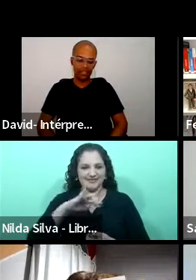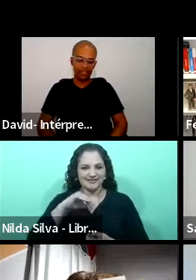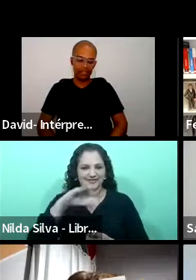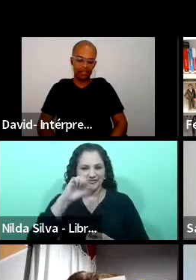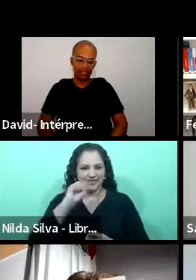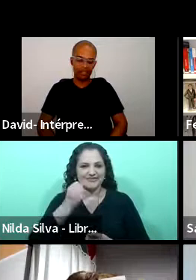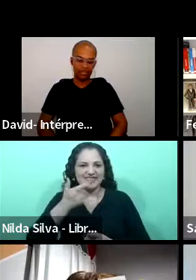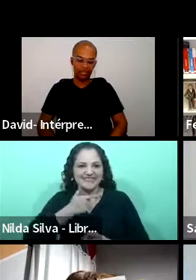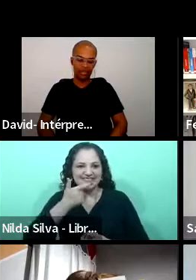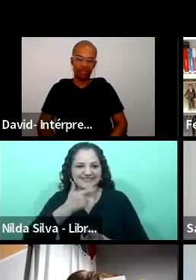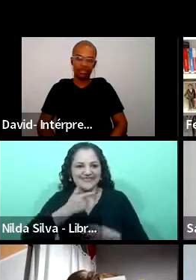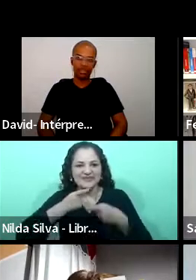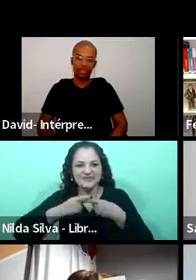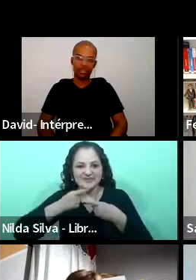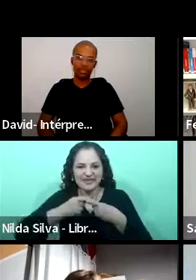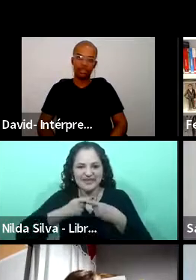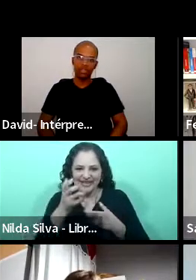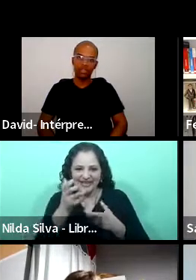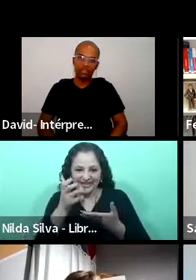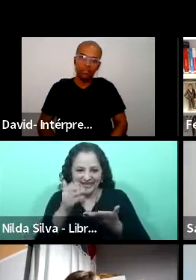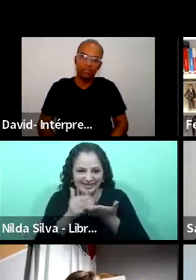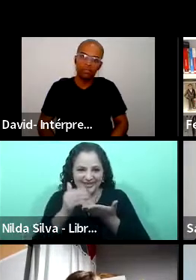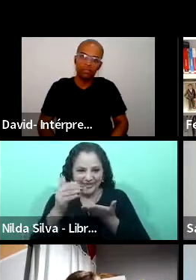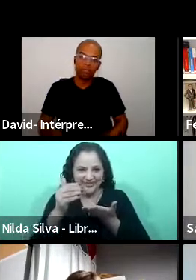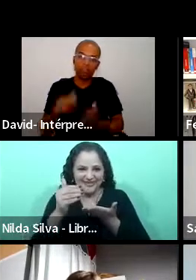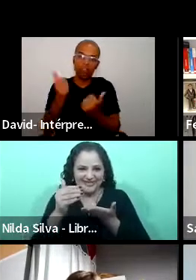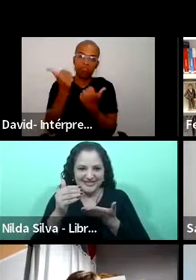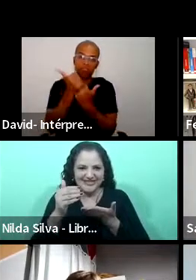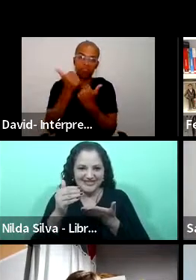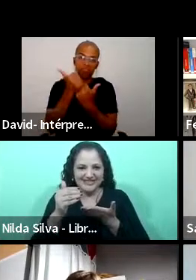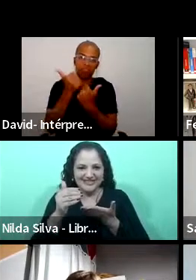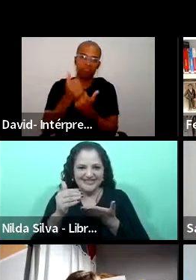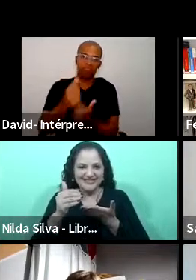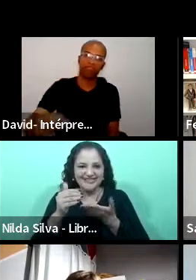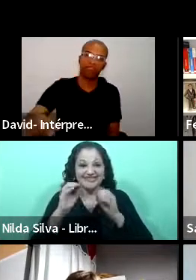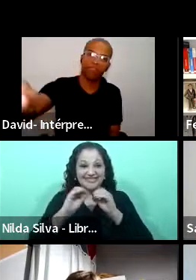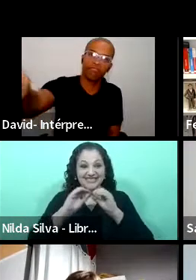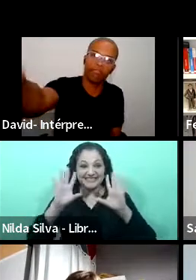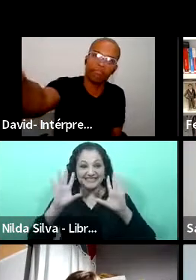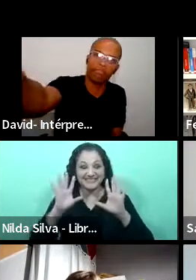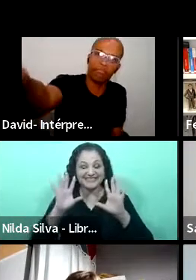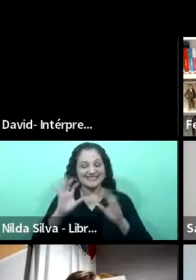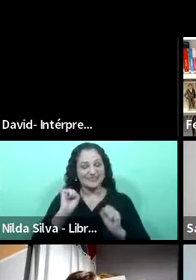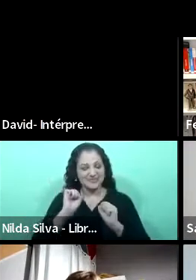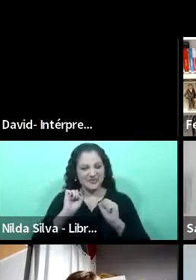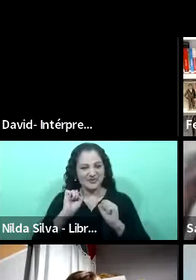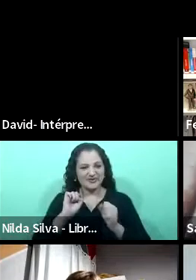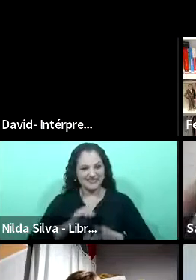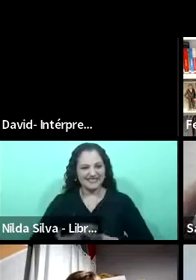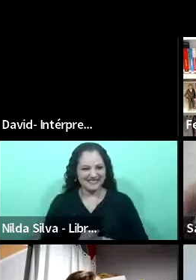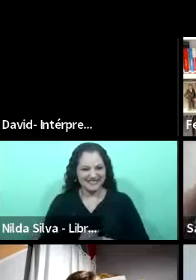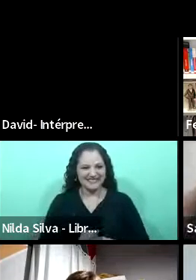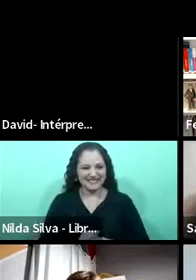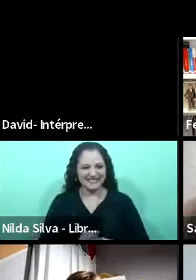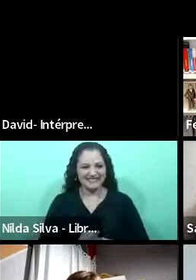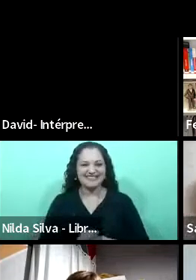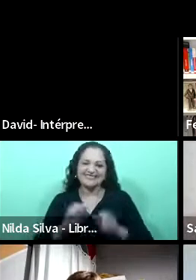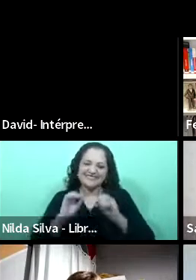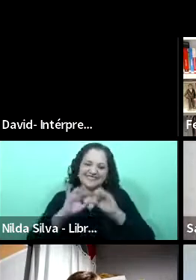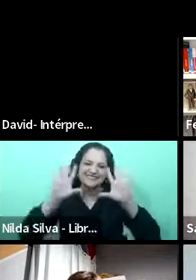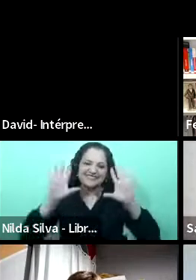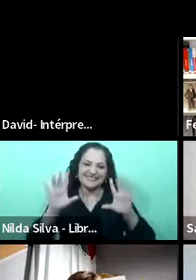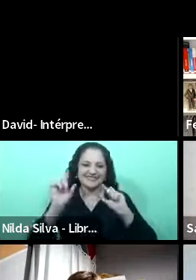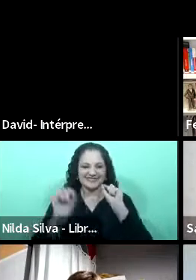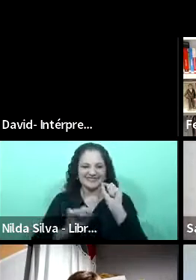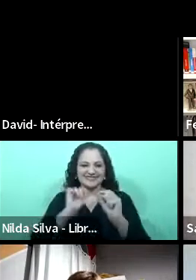Antonieta, você quer começar ou eu... Pode começar, claro. Não, obviamente que não vai